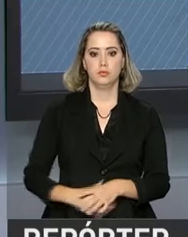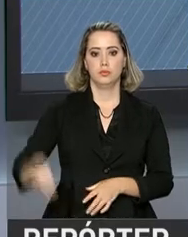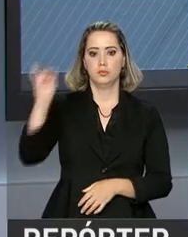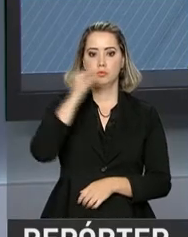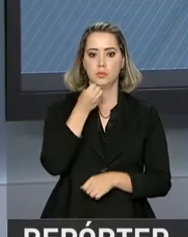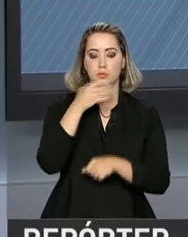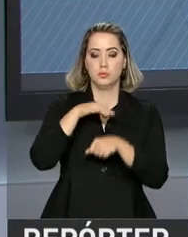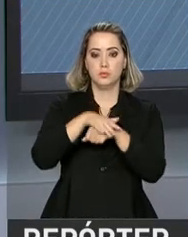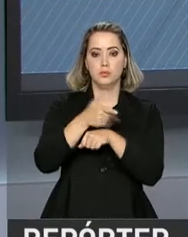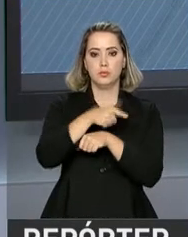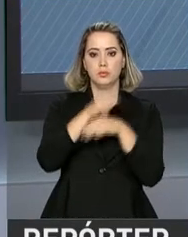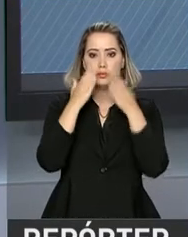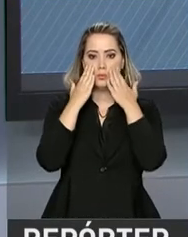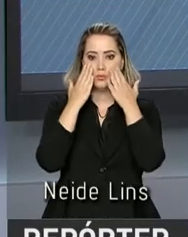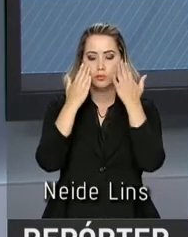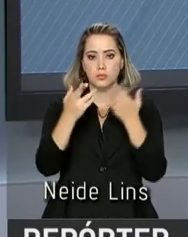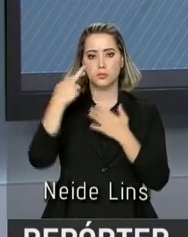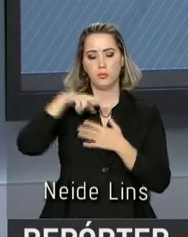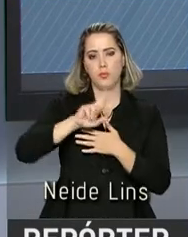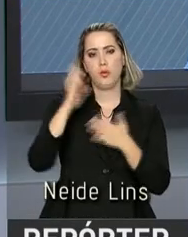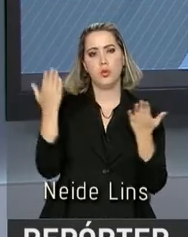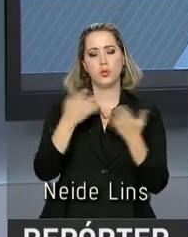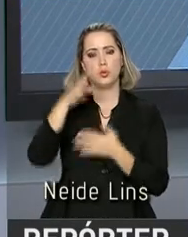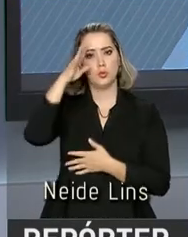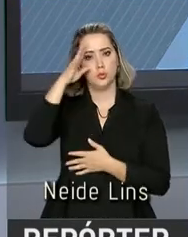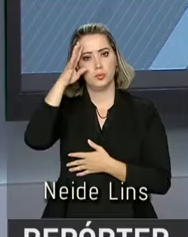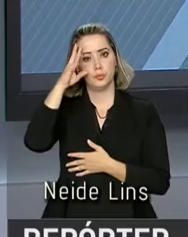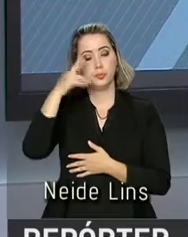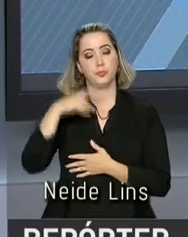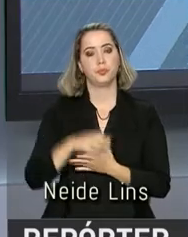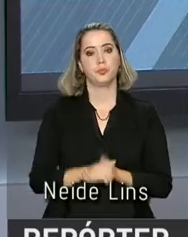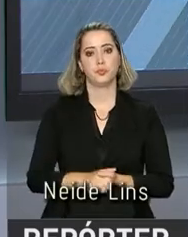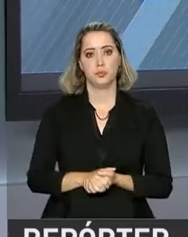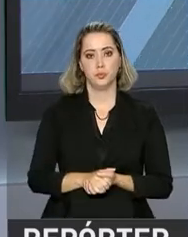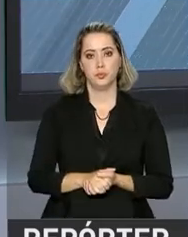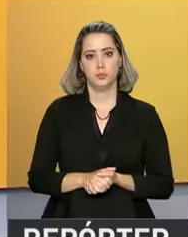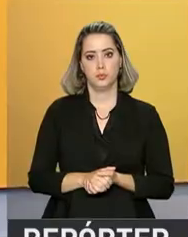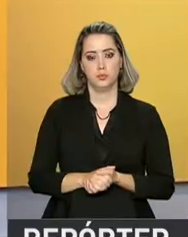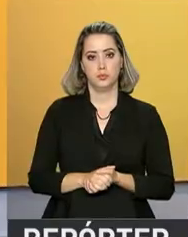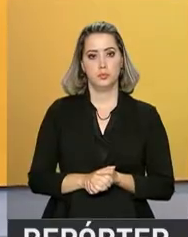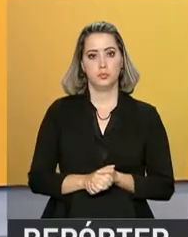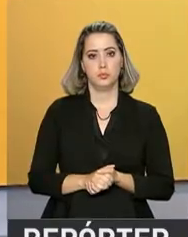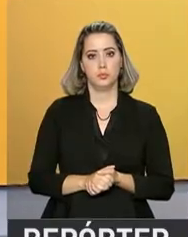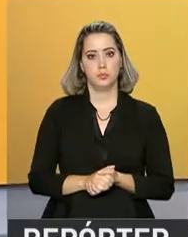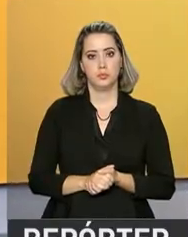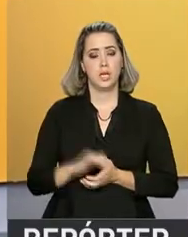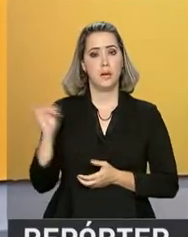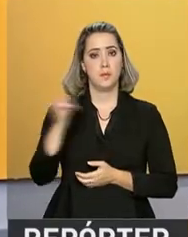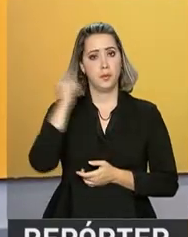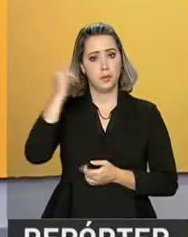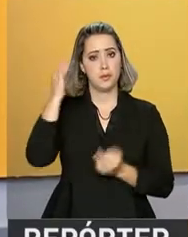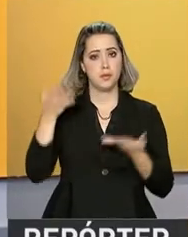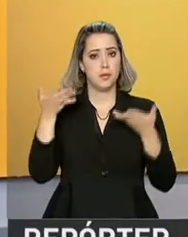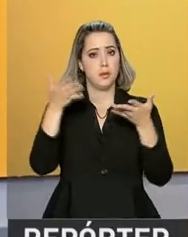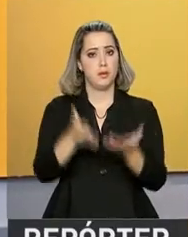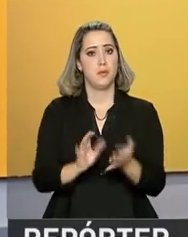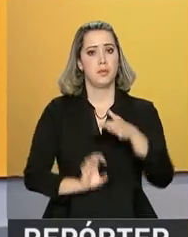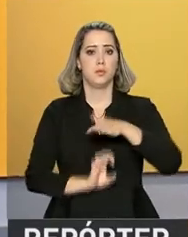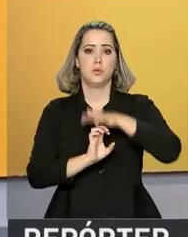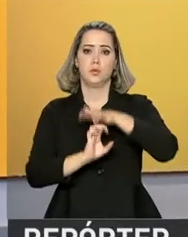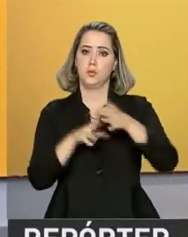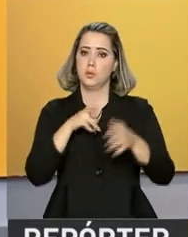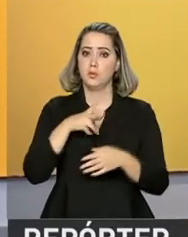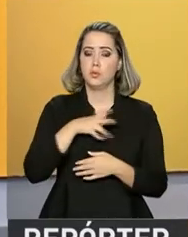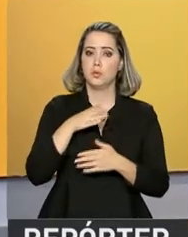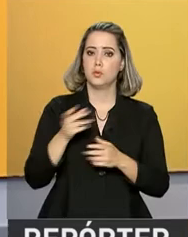Olá, boa noite. No ar, a última edição desta quarta-feira do Repórter NBR. A importância da participação da iniciativa privada